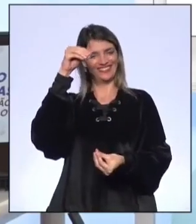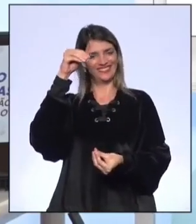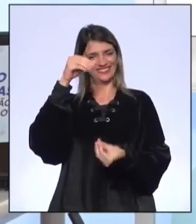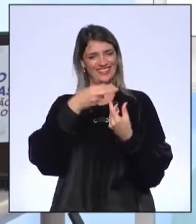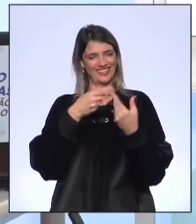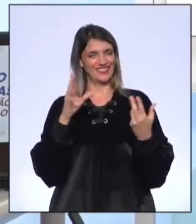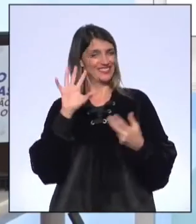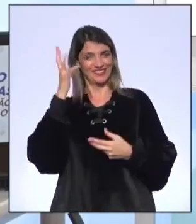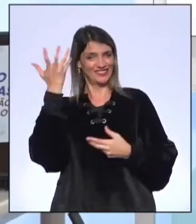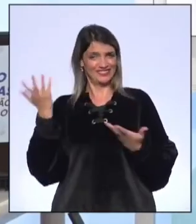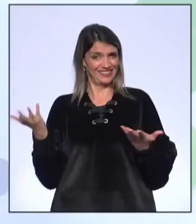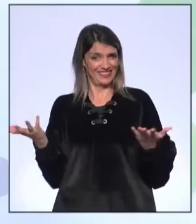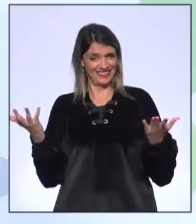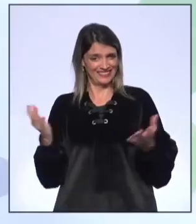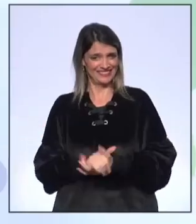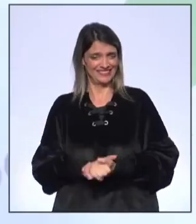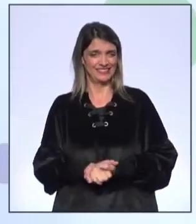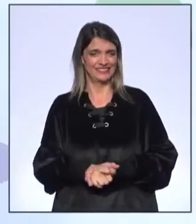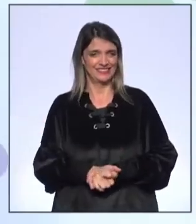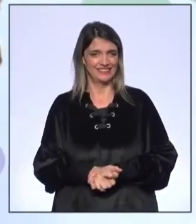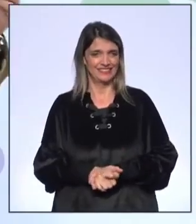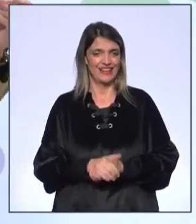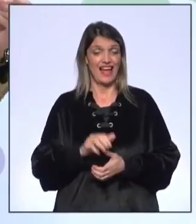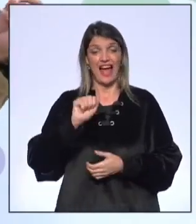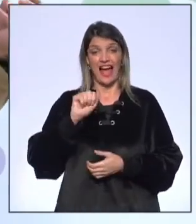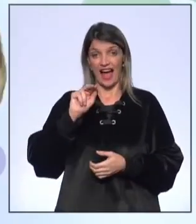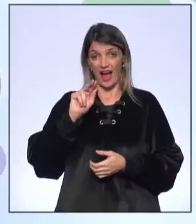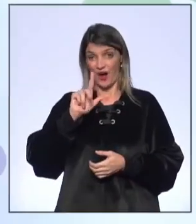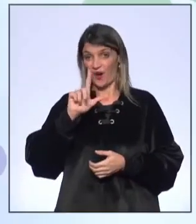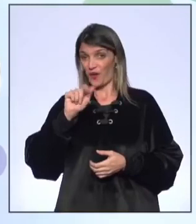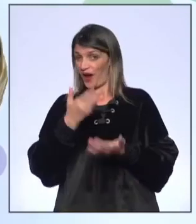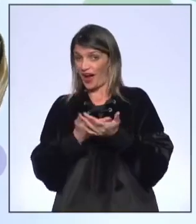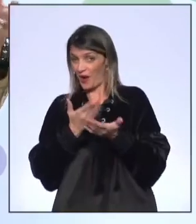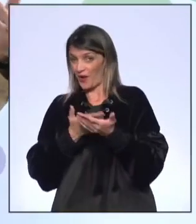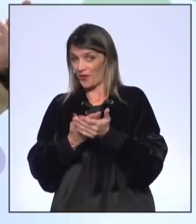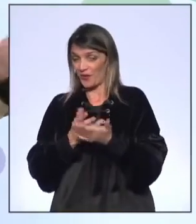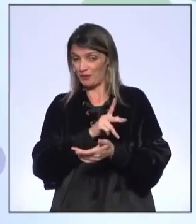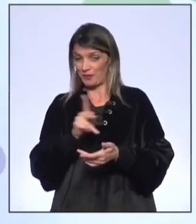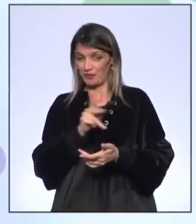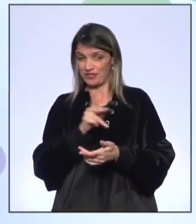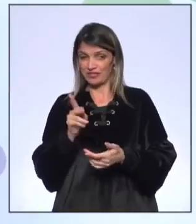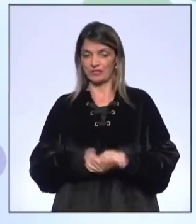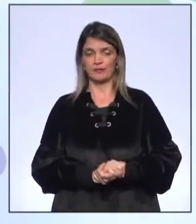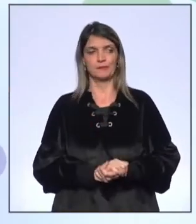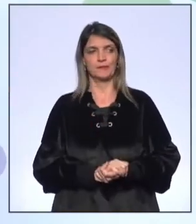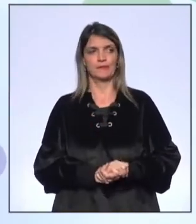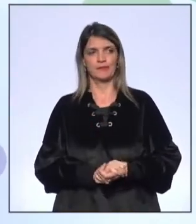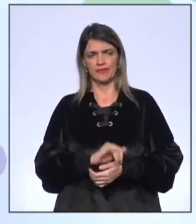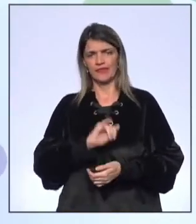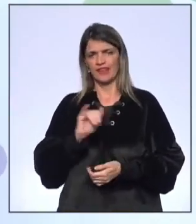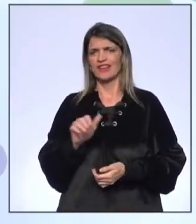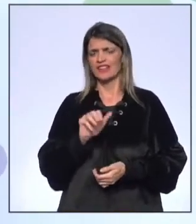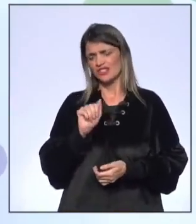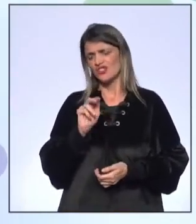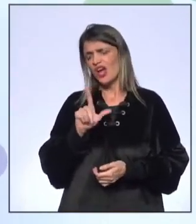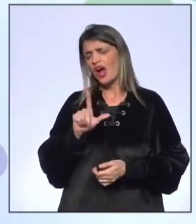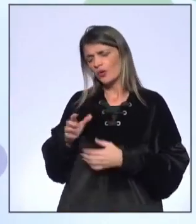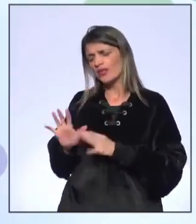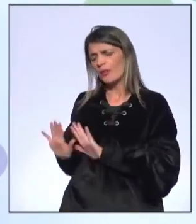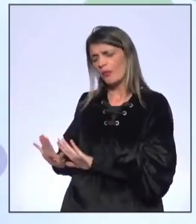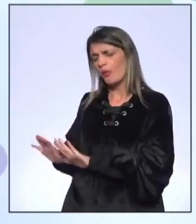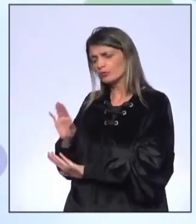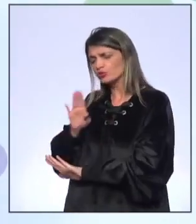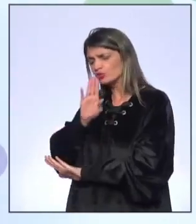aqui acontecem. A aula do Giba é aula também mística. Giba, pode mandar ele embora. Isso, tá bom, já sei, já. Pode ficar quietinho